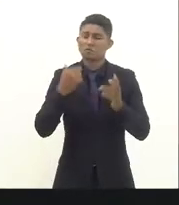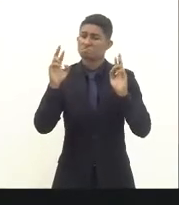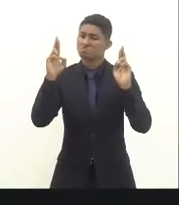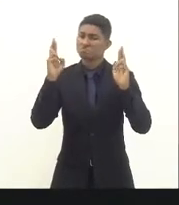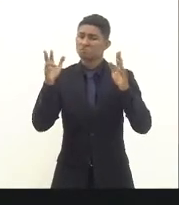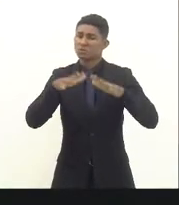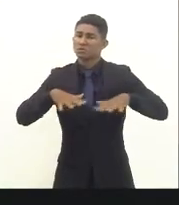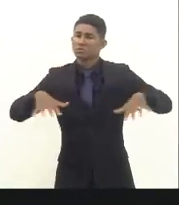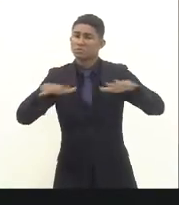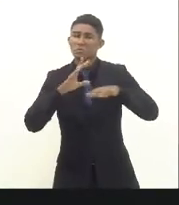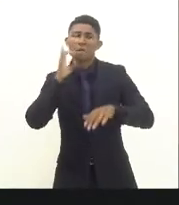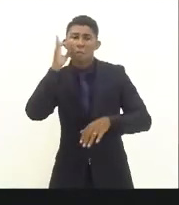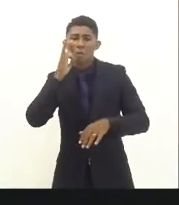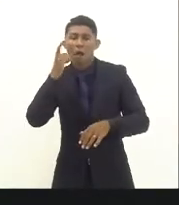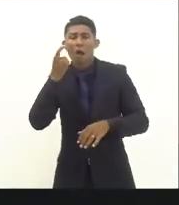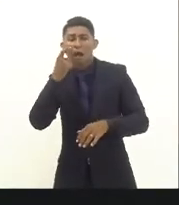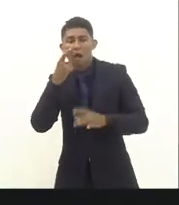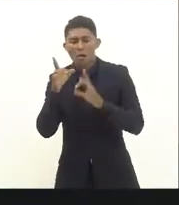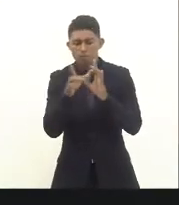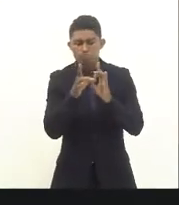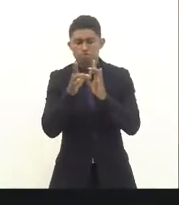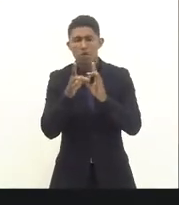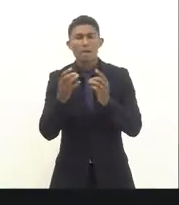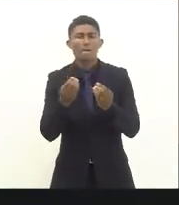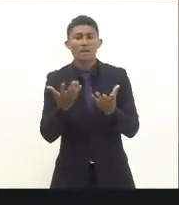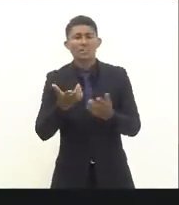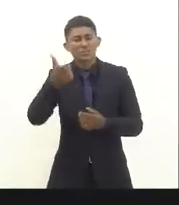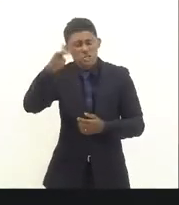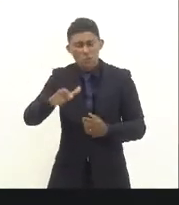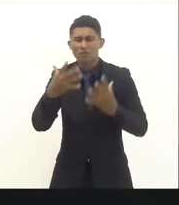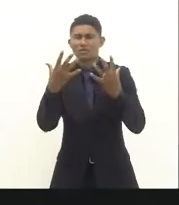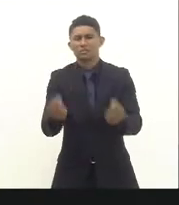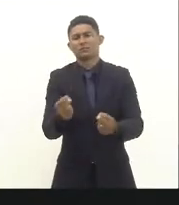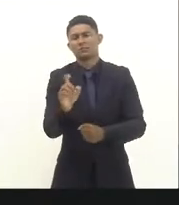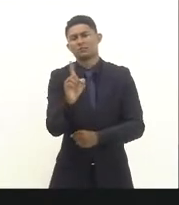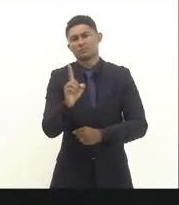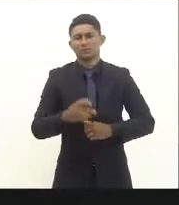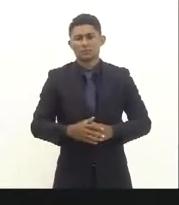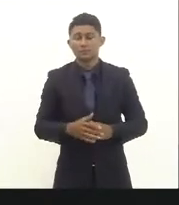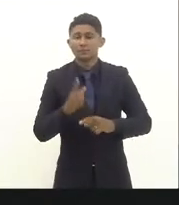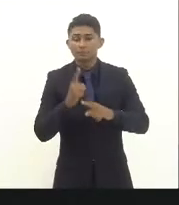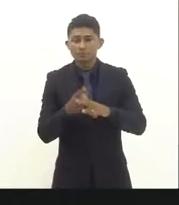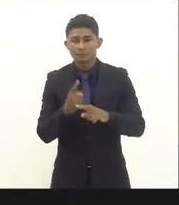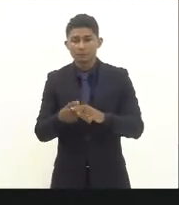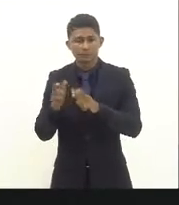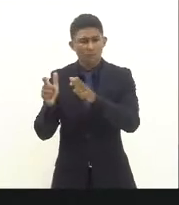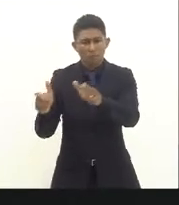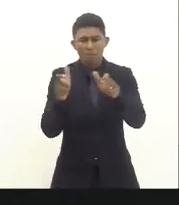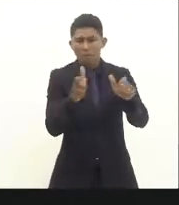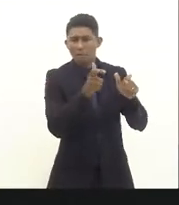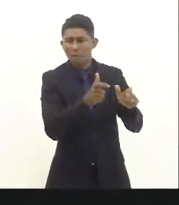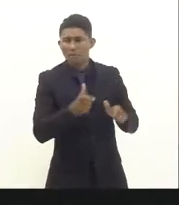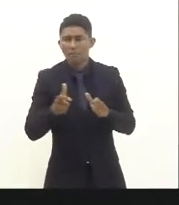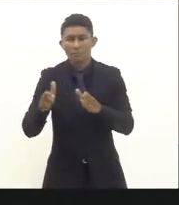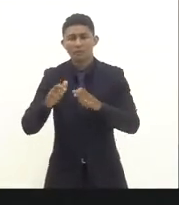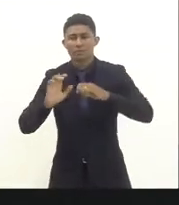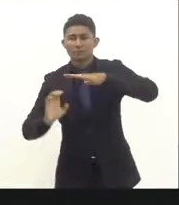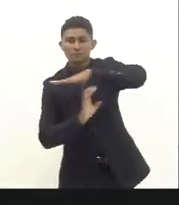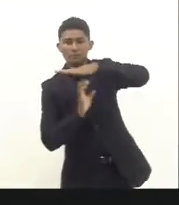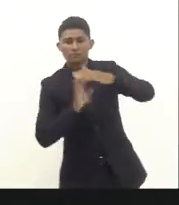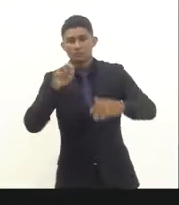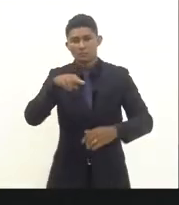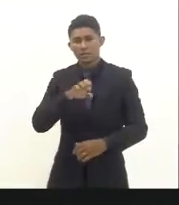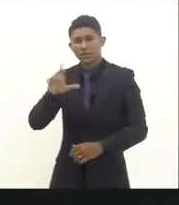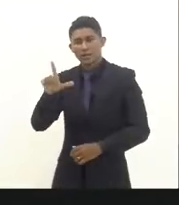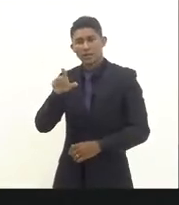da casa se unam para que isso não possa acontecer não vai acontecer porque em todas as regiões o janela opera tem problema